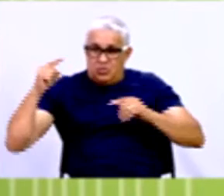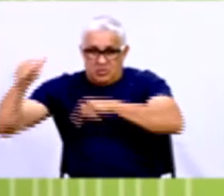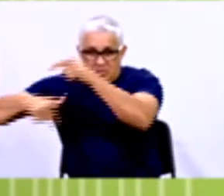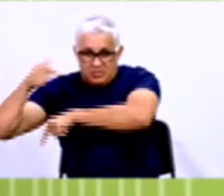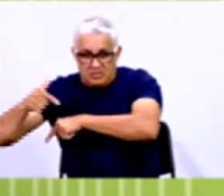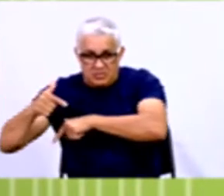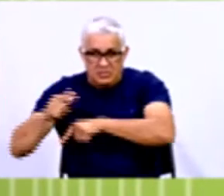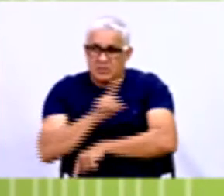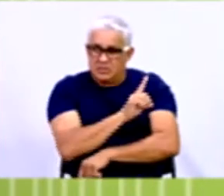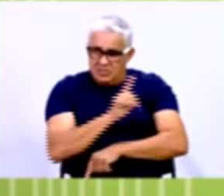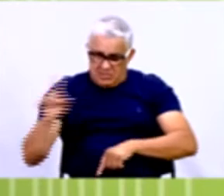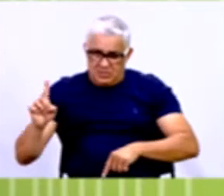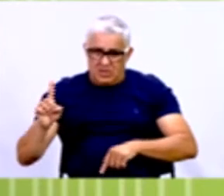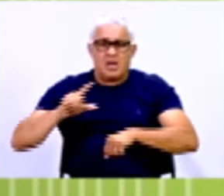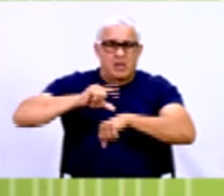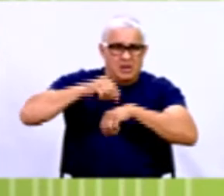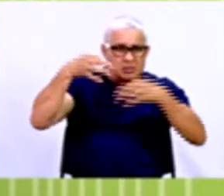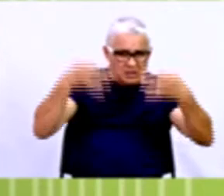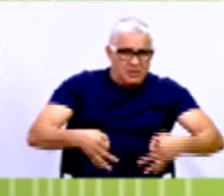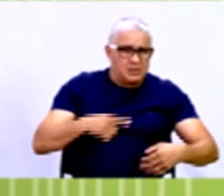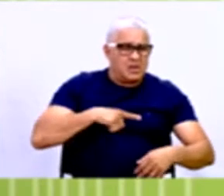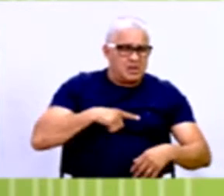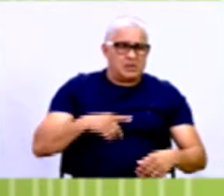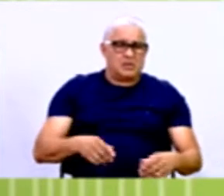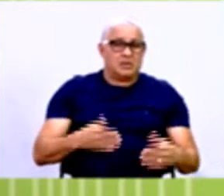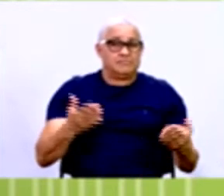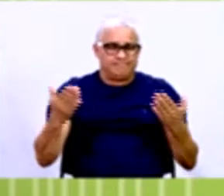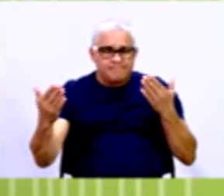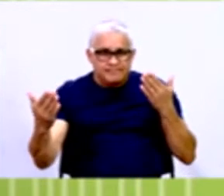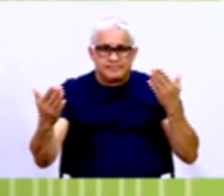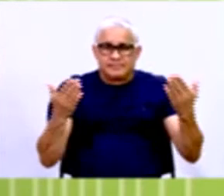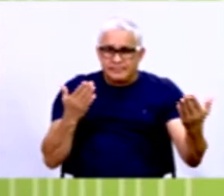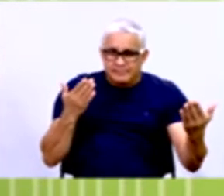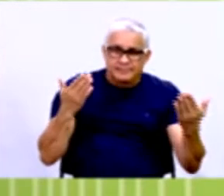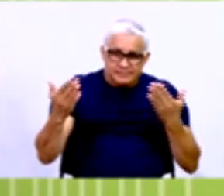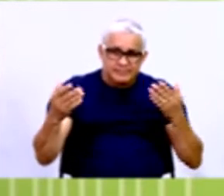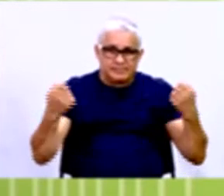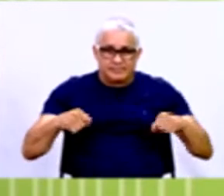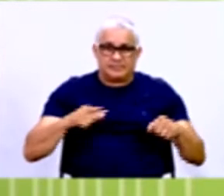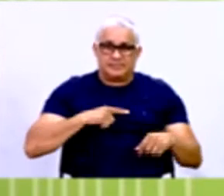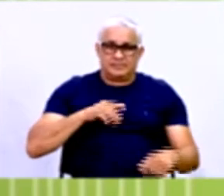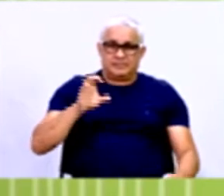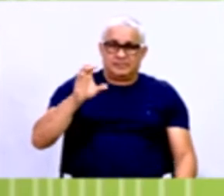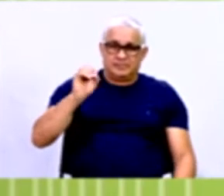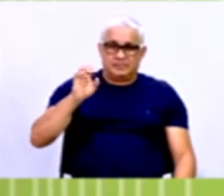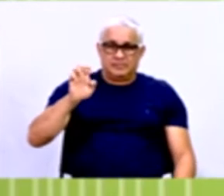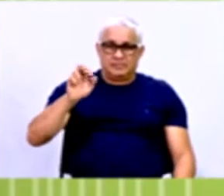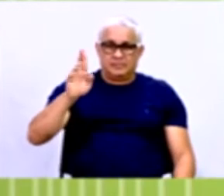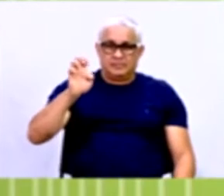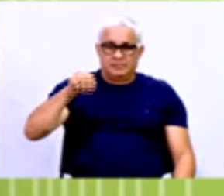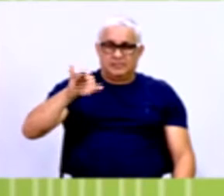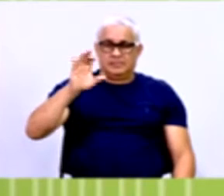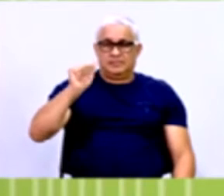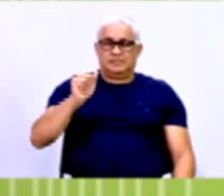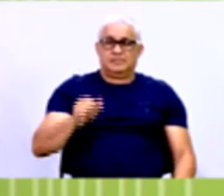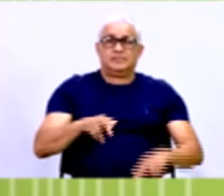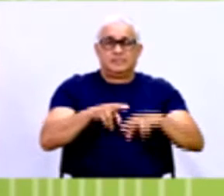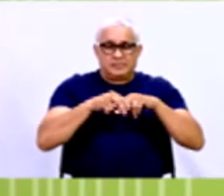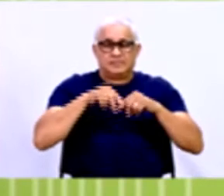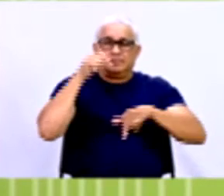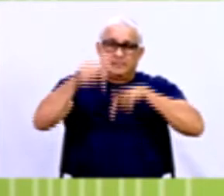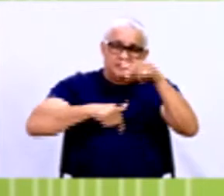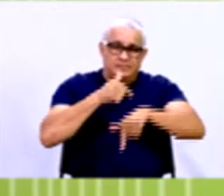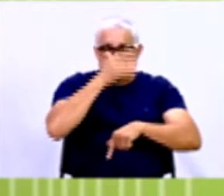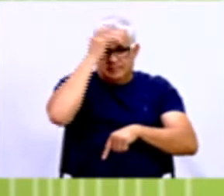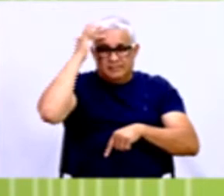era aquele? E era no horário? Então, nesses casos, é necessário que haja uma coerência para que o trabalhador, para que o empregado